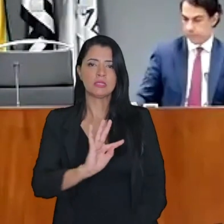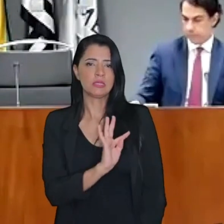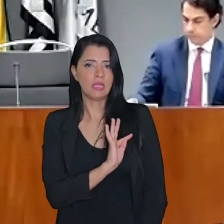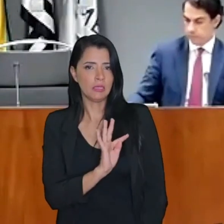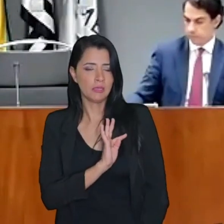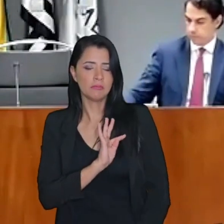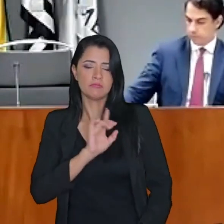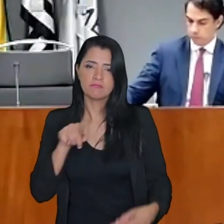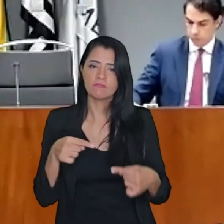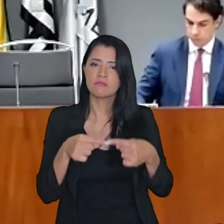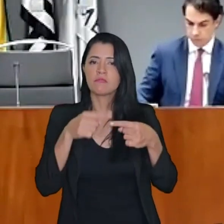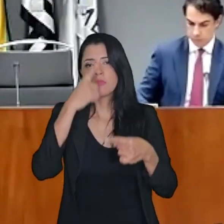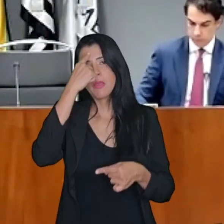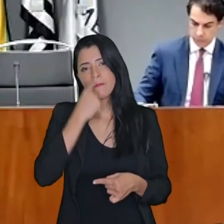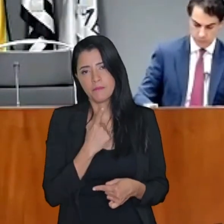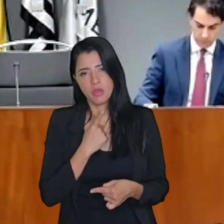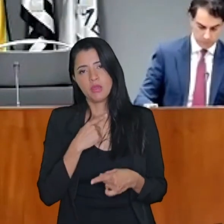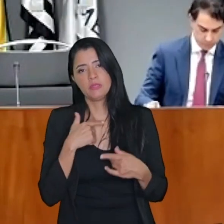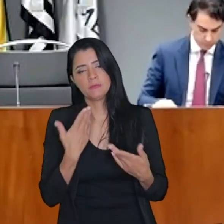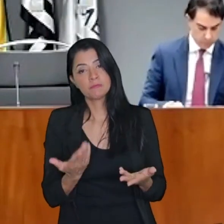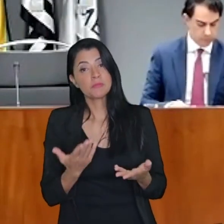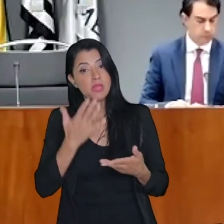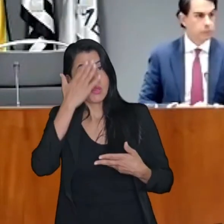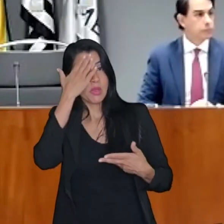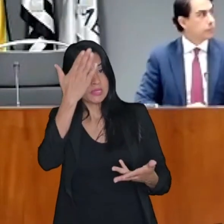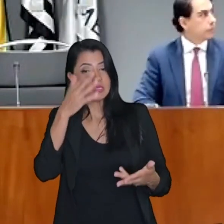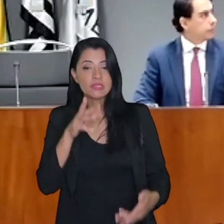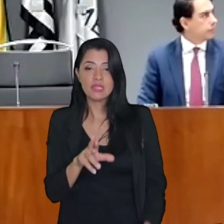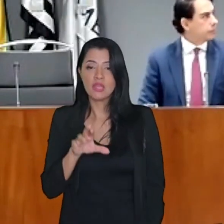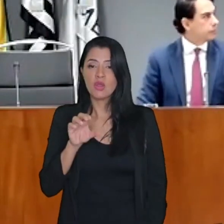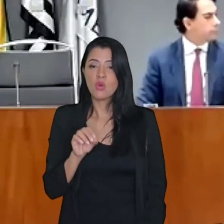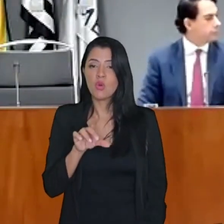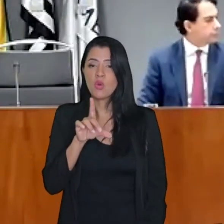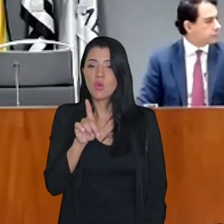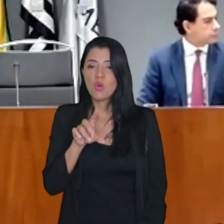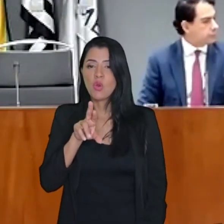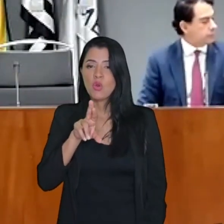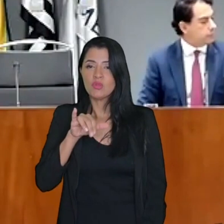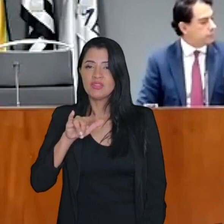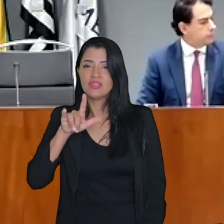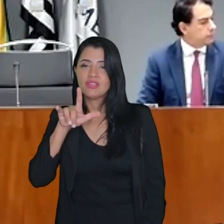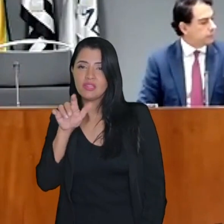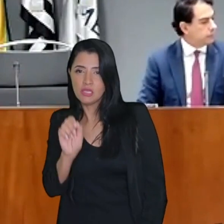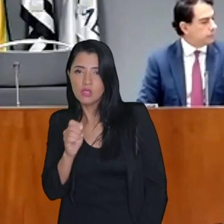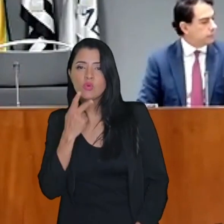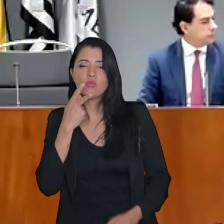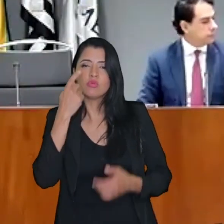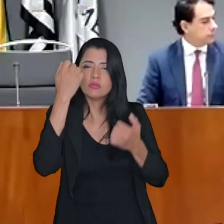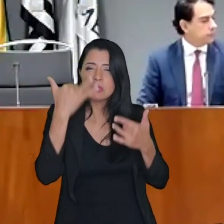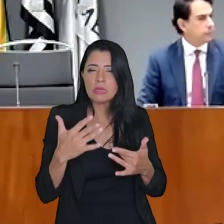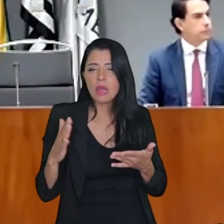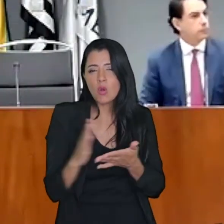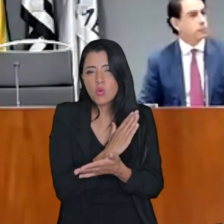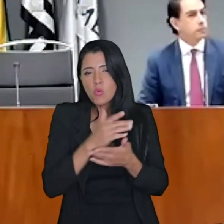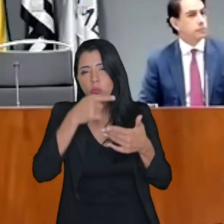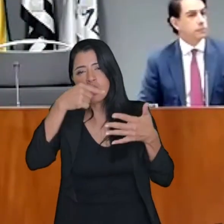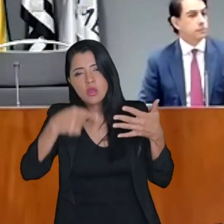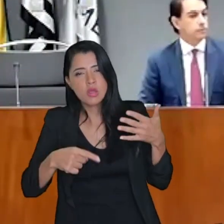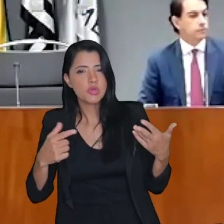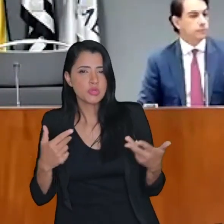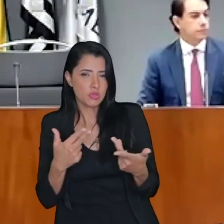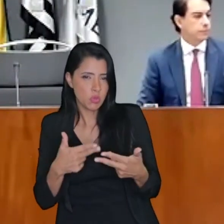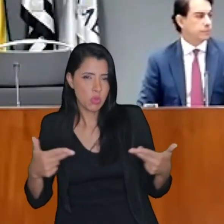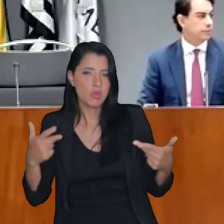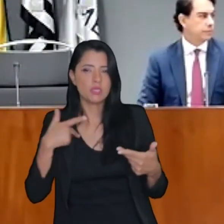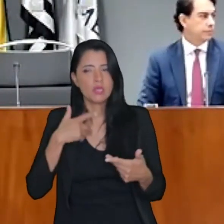aspectos técnicos da colaboração. Eu queria agradecer ao Rodrigo por levantar alguns pontos, vou tentar aqui tratar um pouco deles